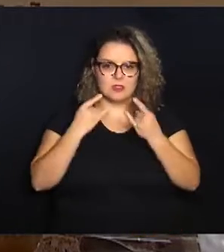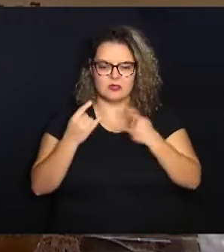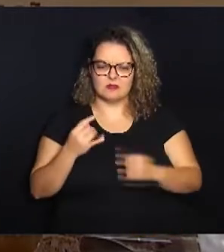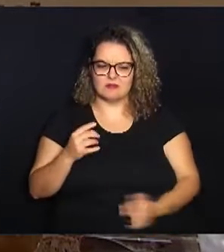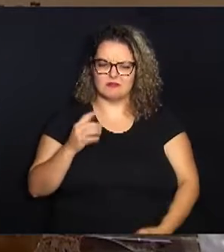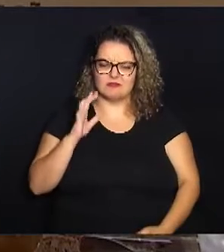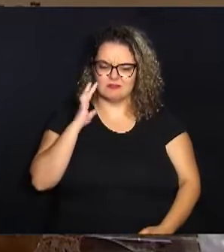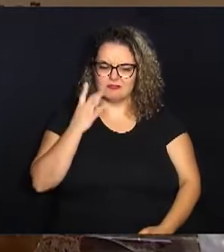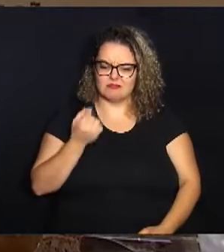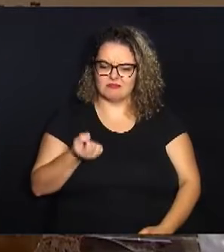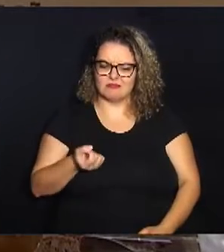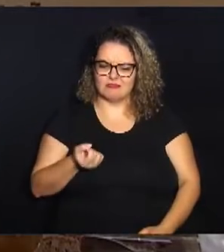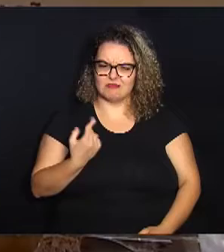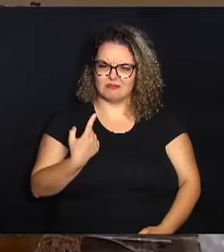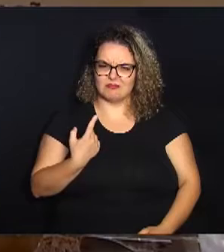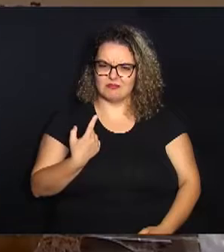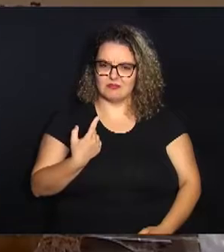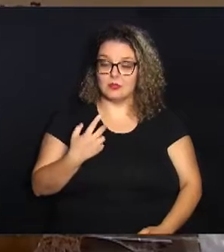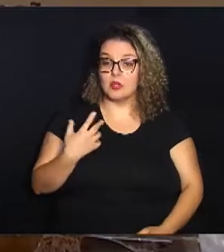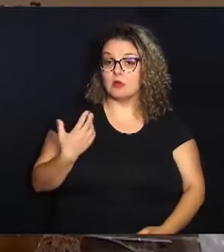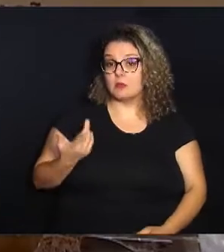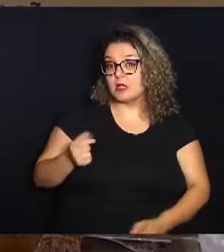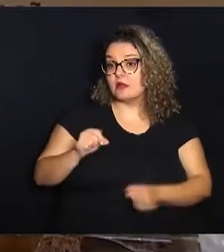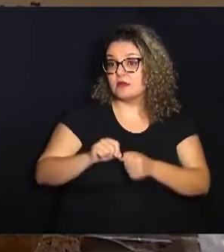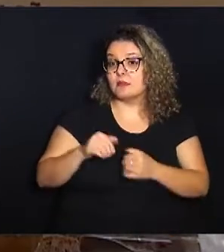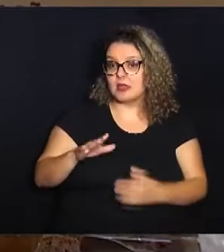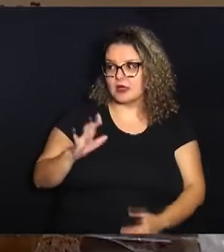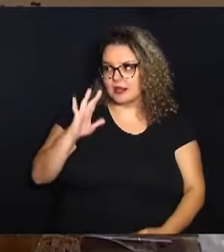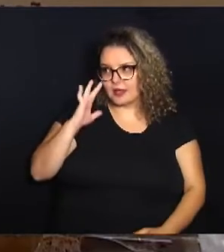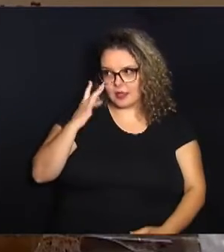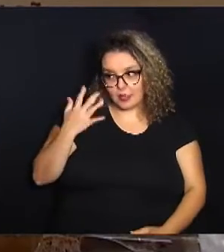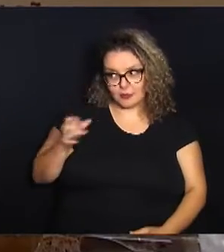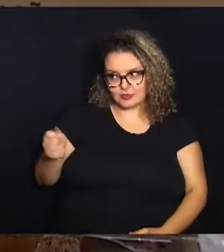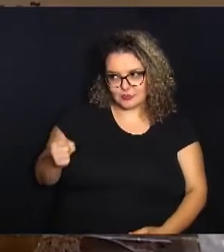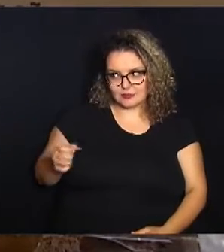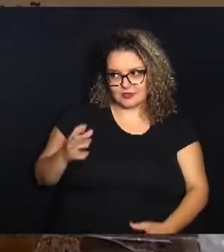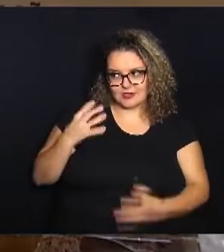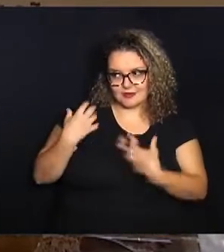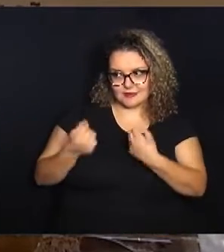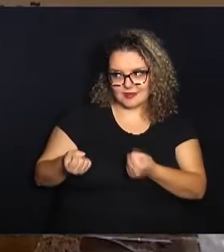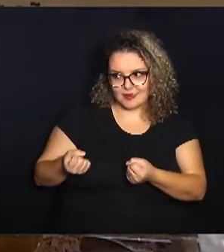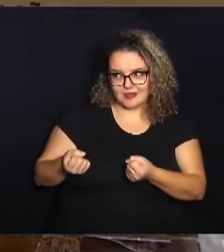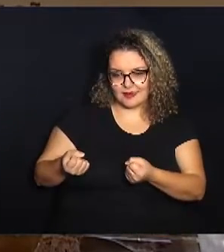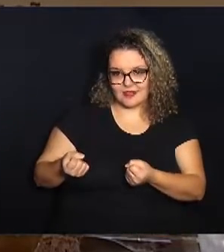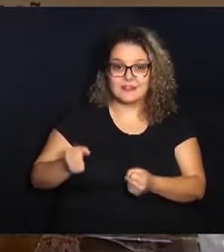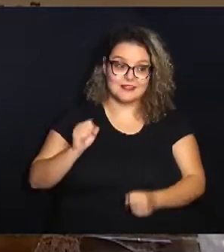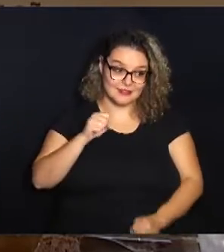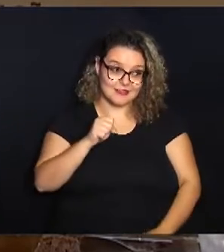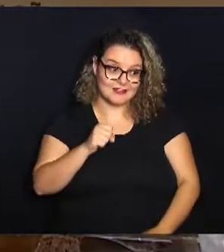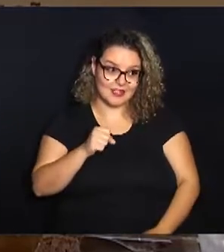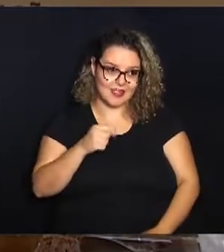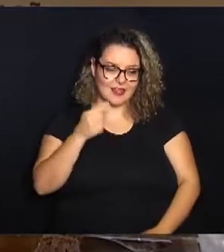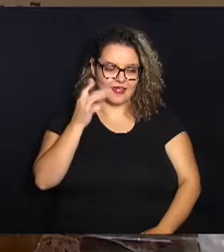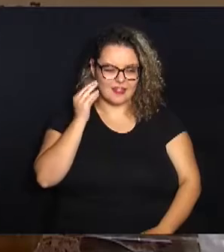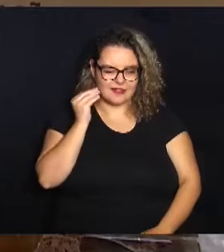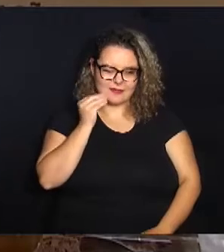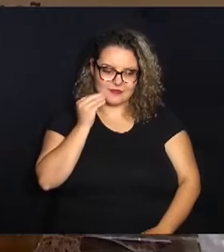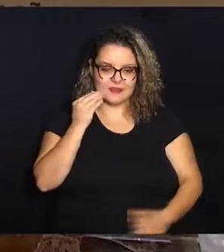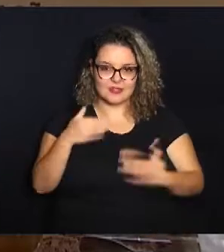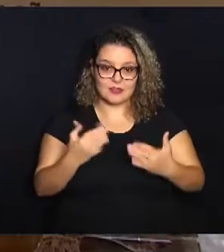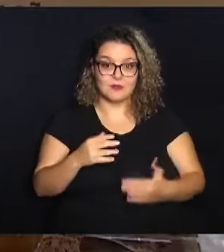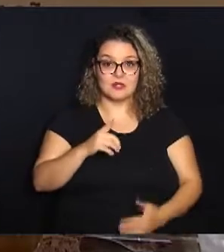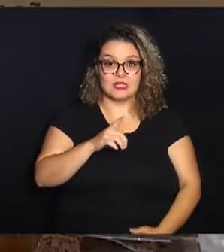pouco estranho, mas eu resolvi dar um passo além. Achou quem topou? Sim, sim. Eu resolvi dar um passo além, peguei,